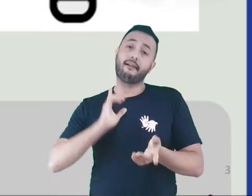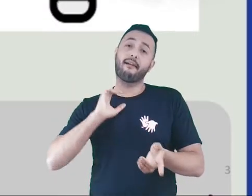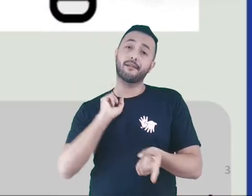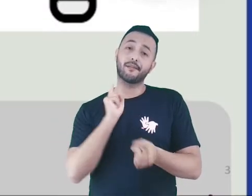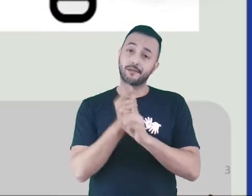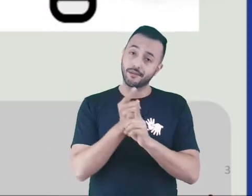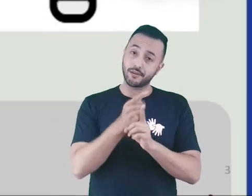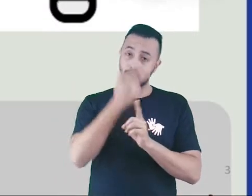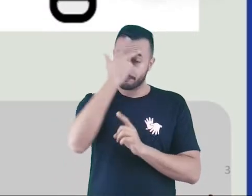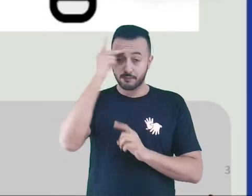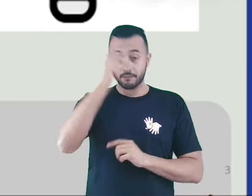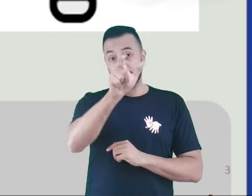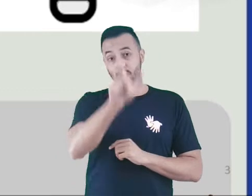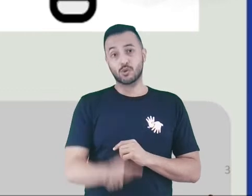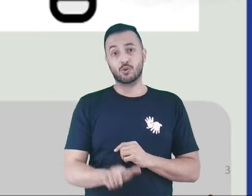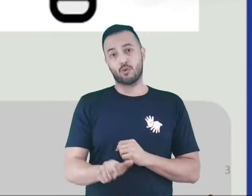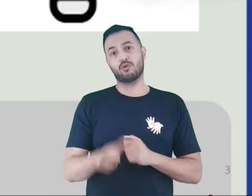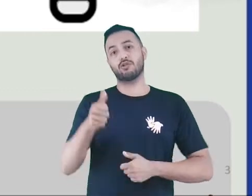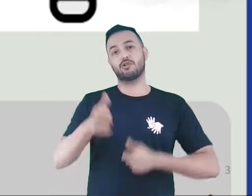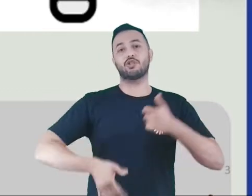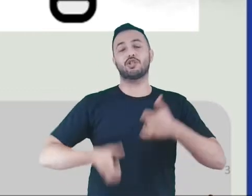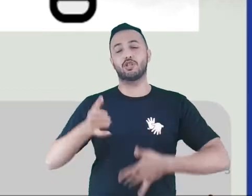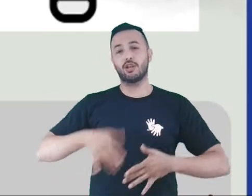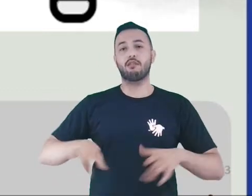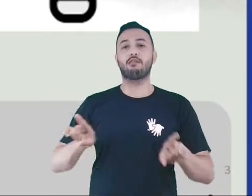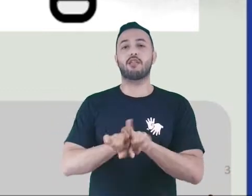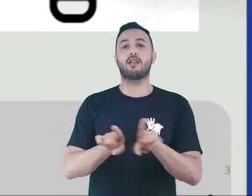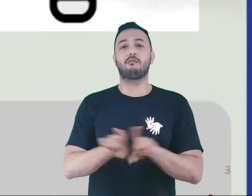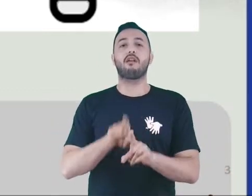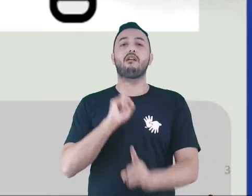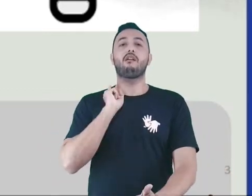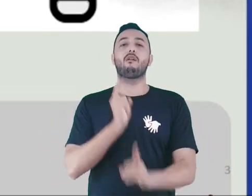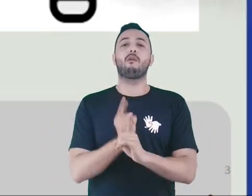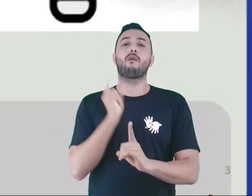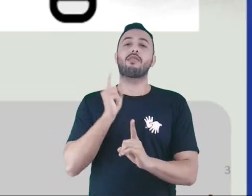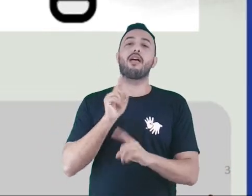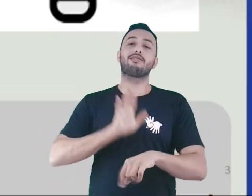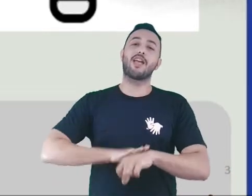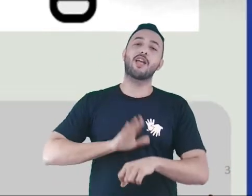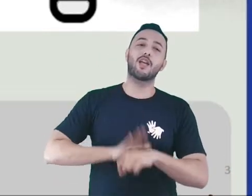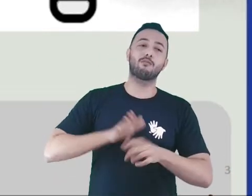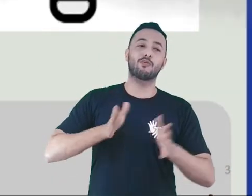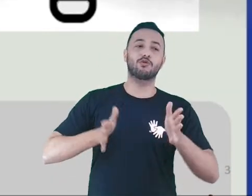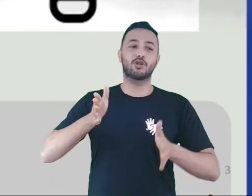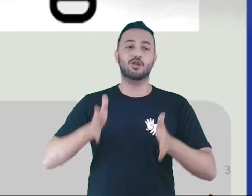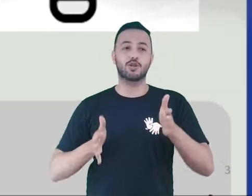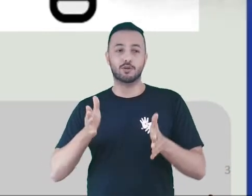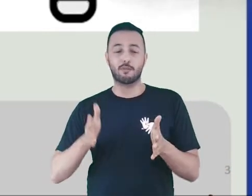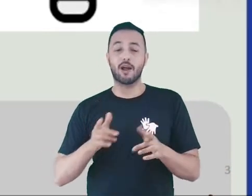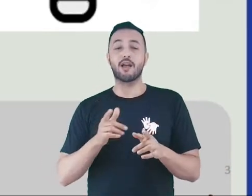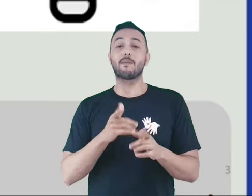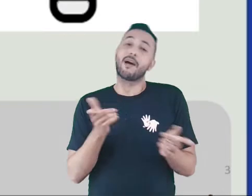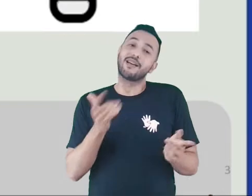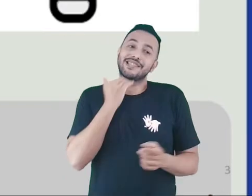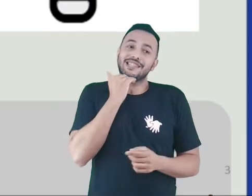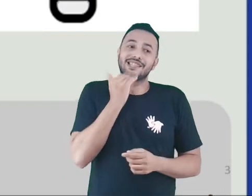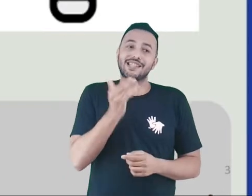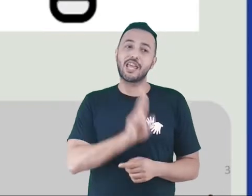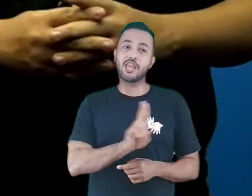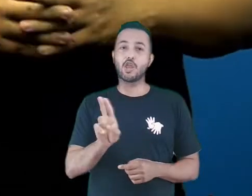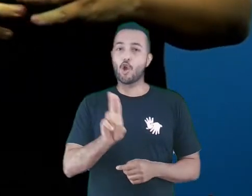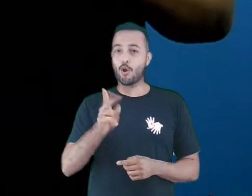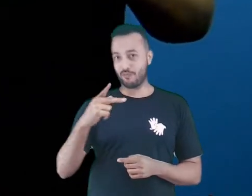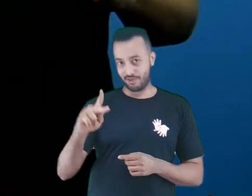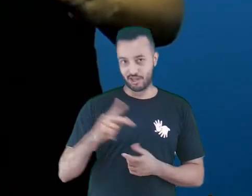discurso ou situar no tempo e no espaço sem utilizar o seu nome. Volta para